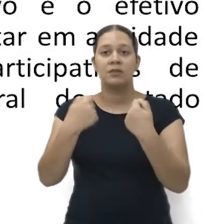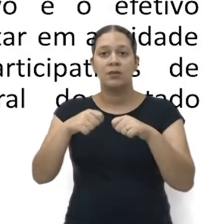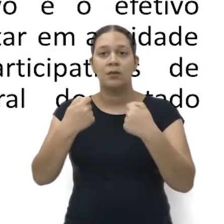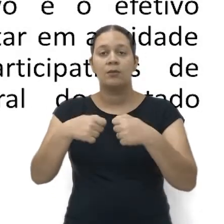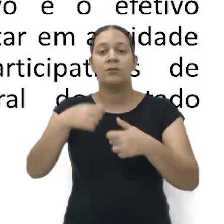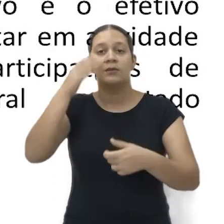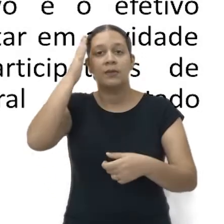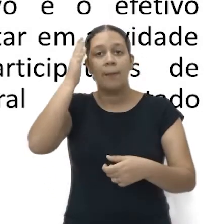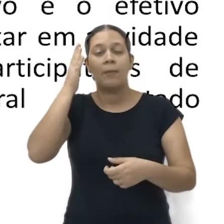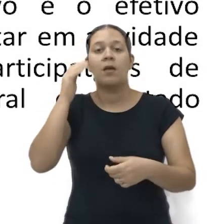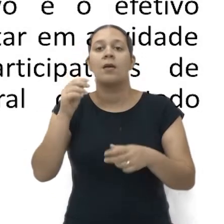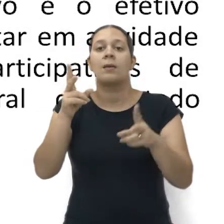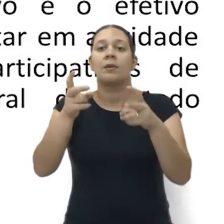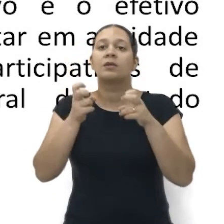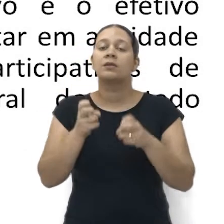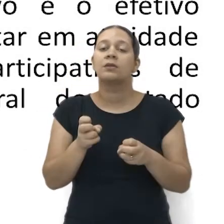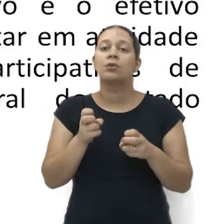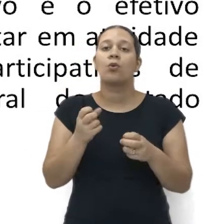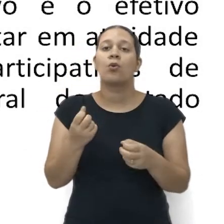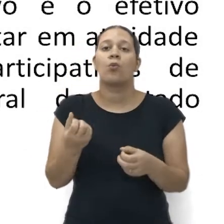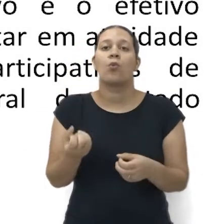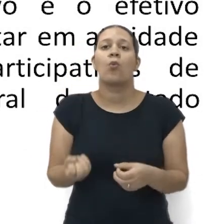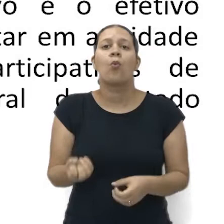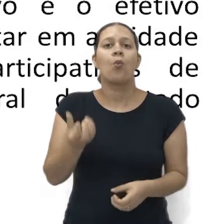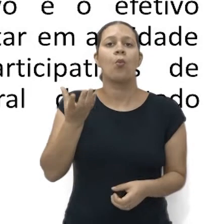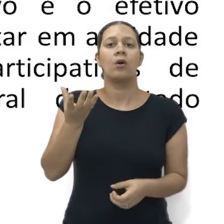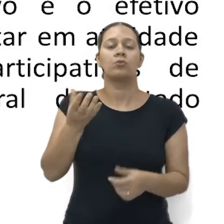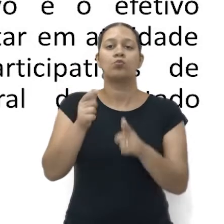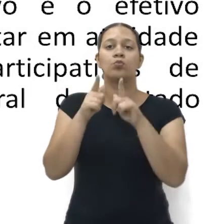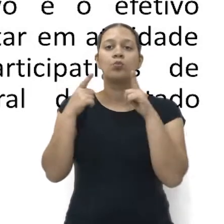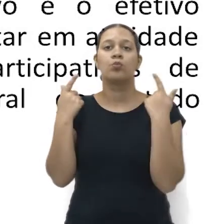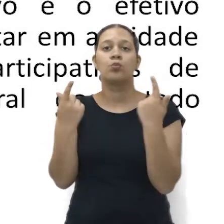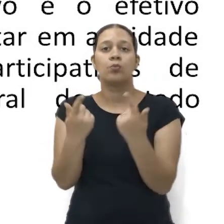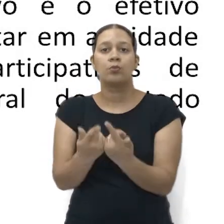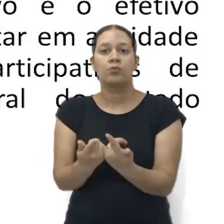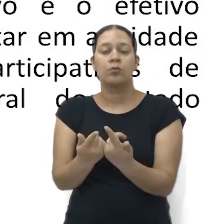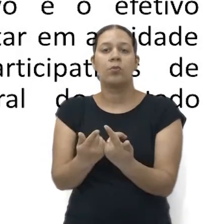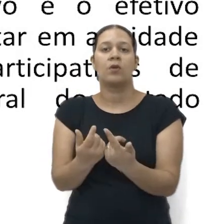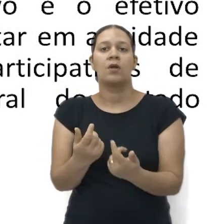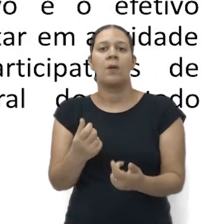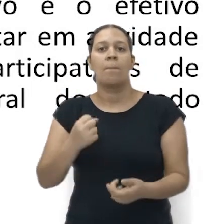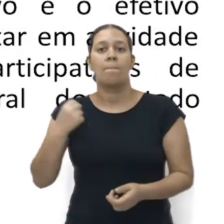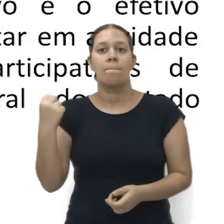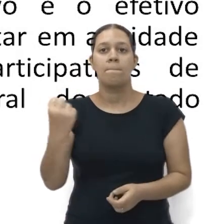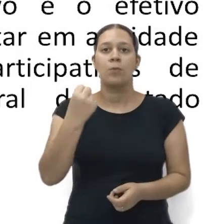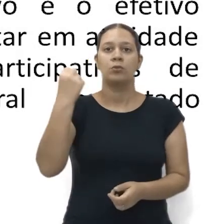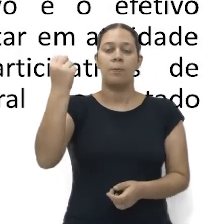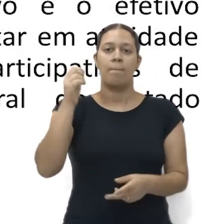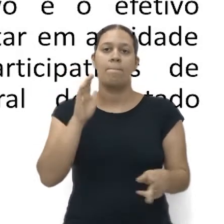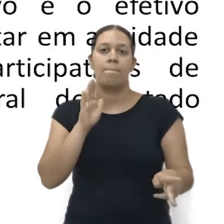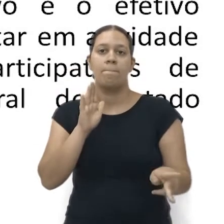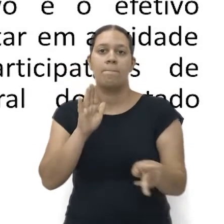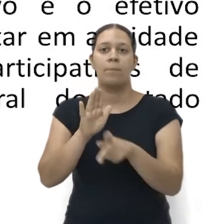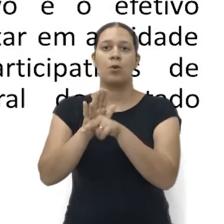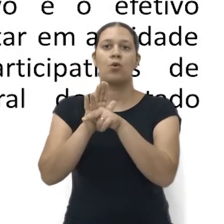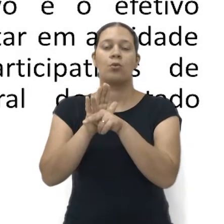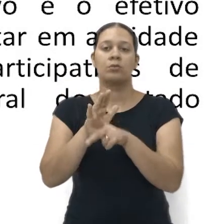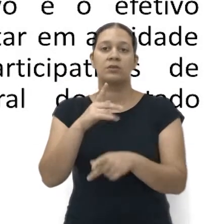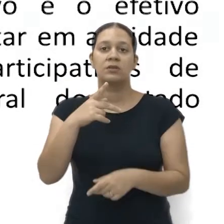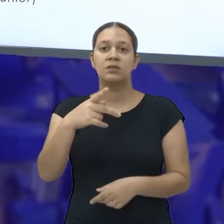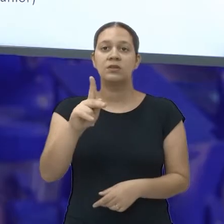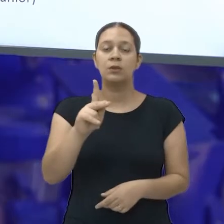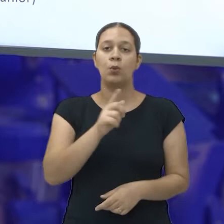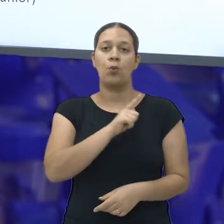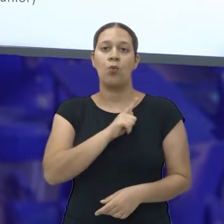para perceber que quando um grupo toma para si o poder e resolve governar para seus